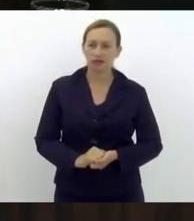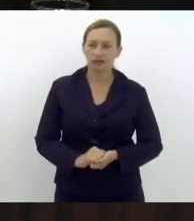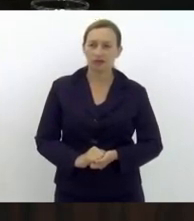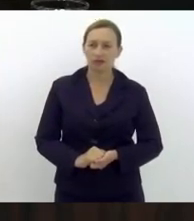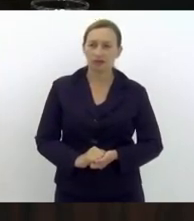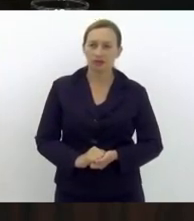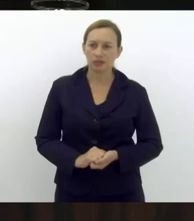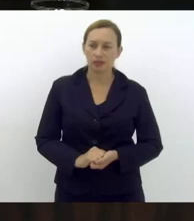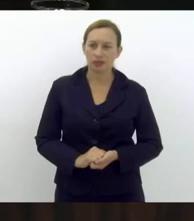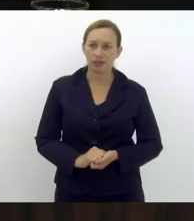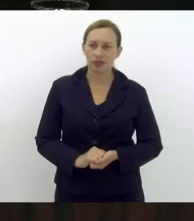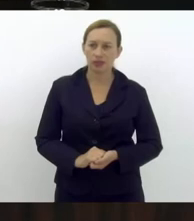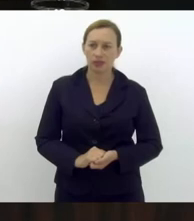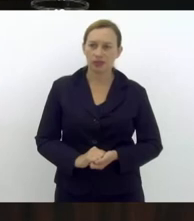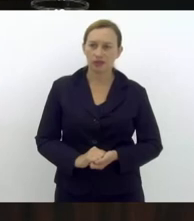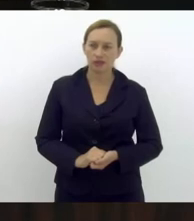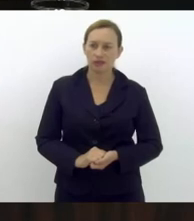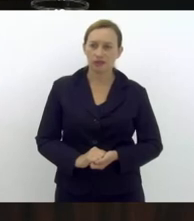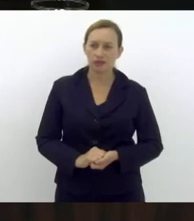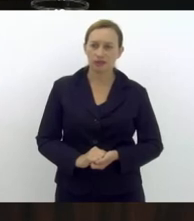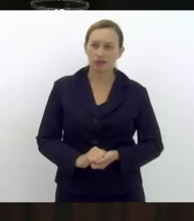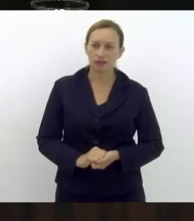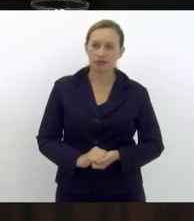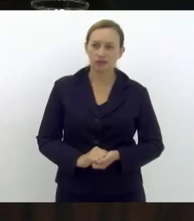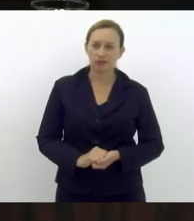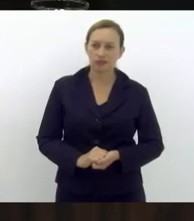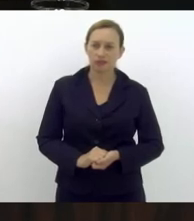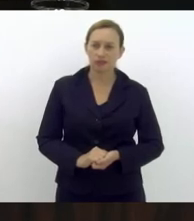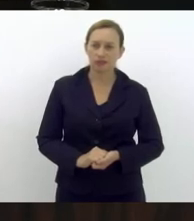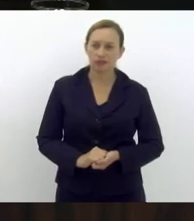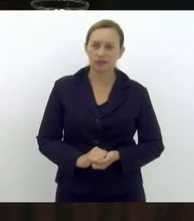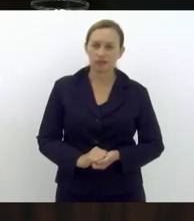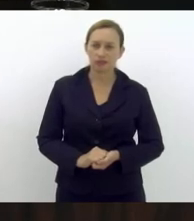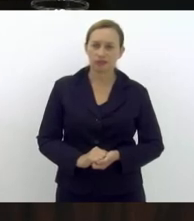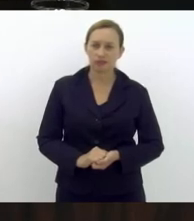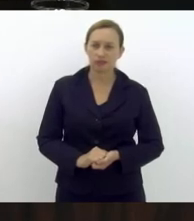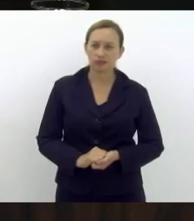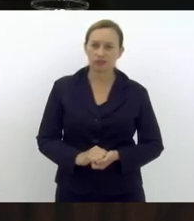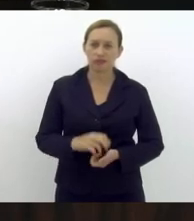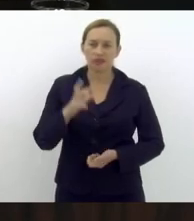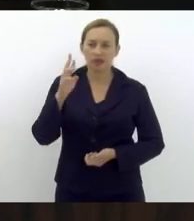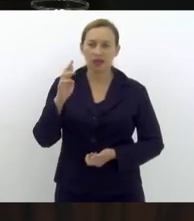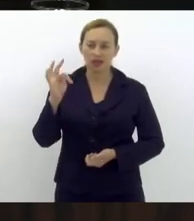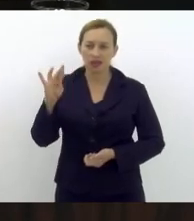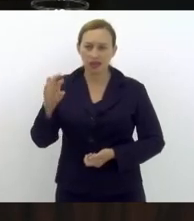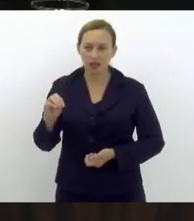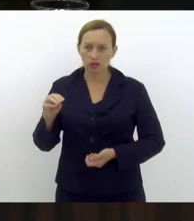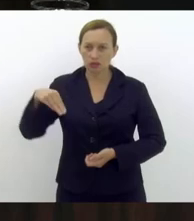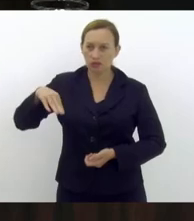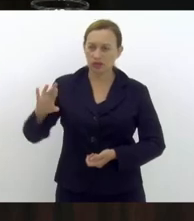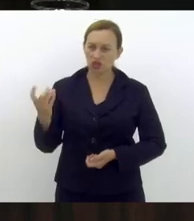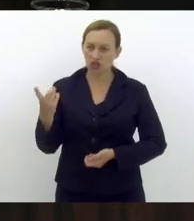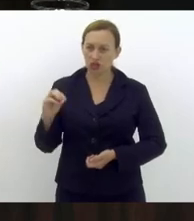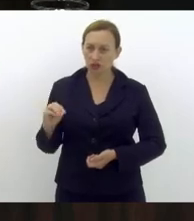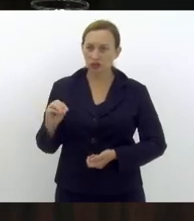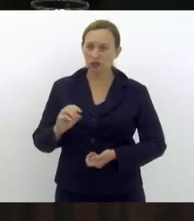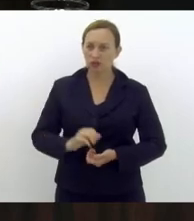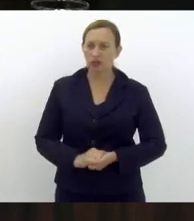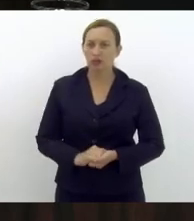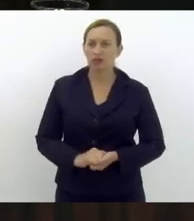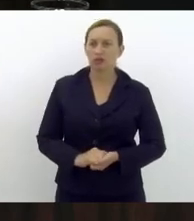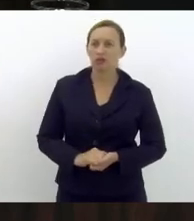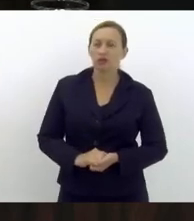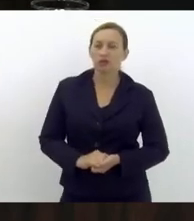Marta. Já votou. Não votou aqui. Renato Machado não está presente.